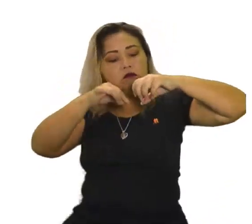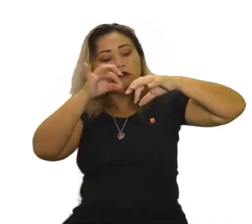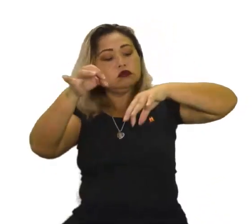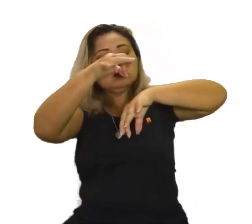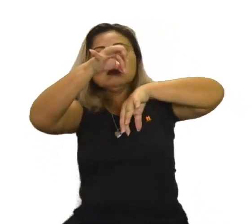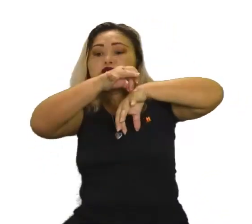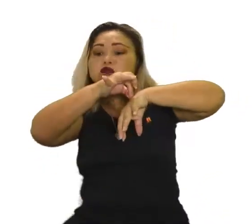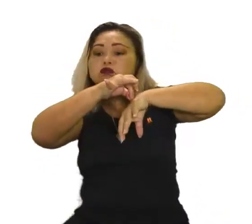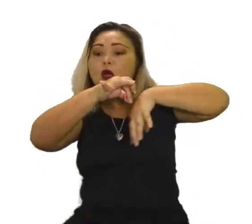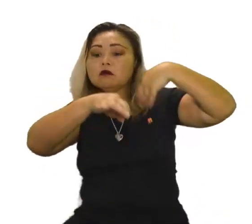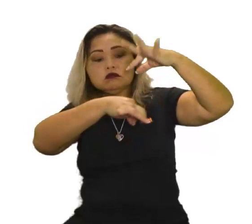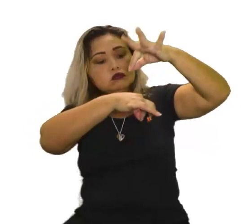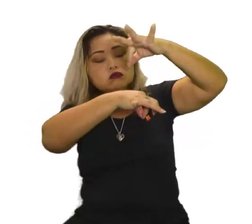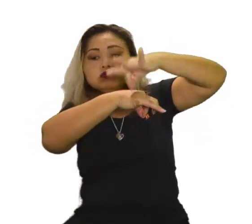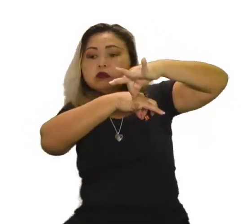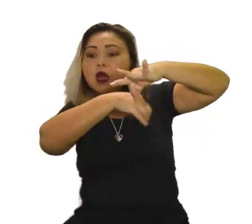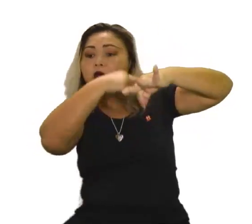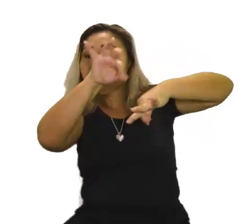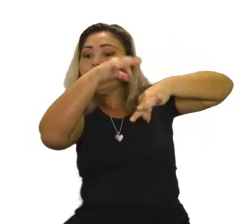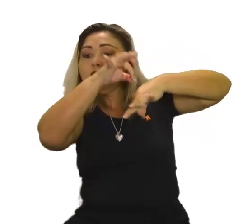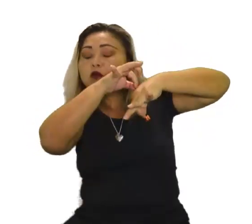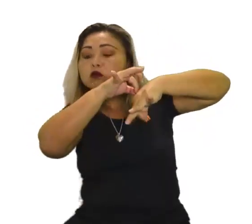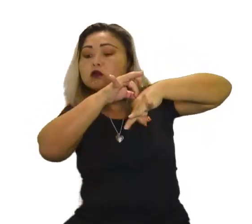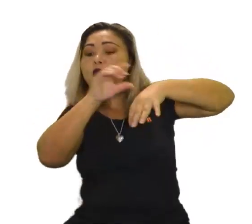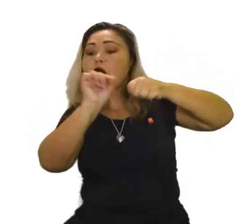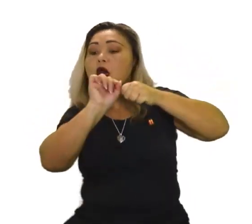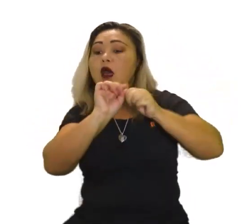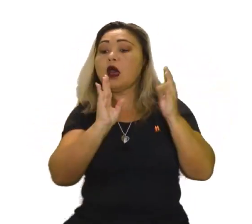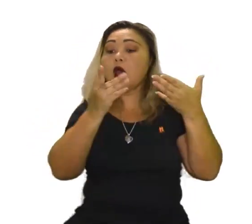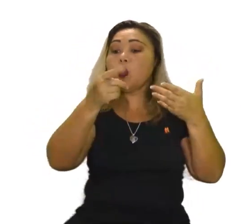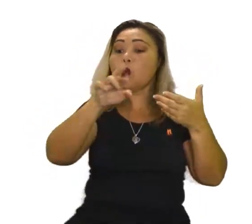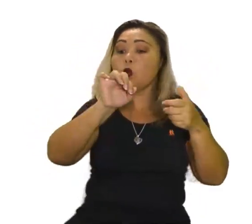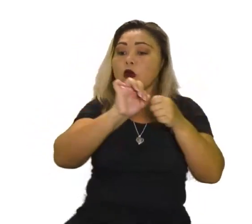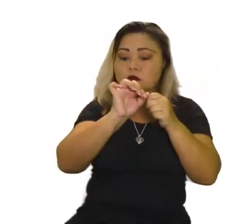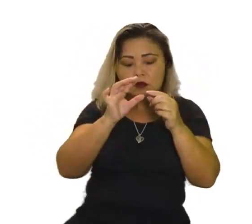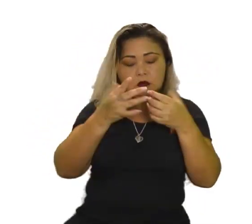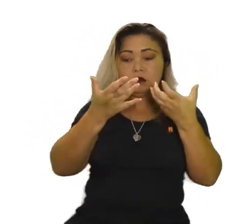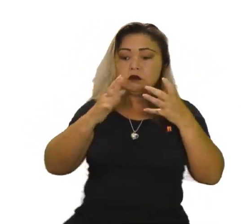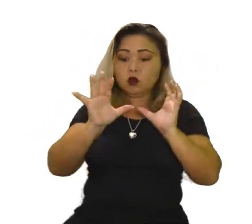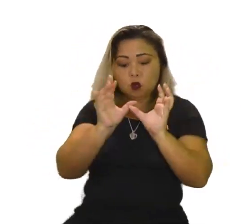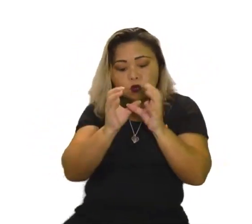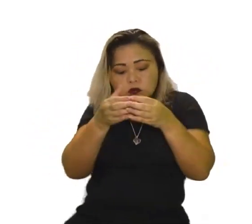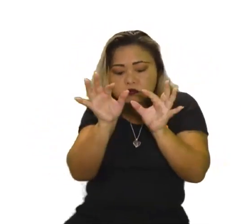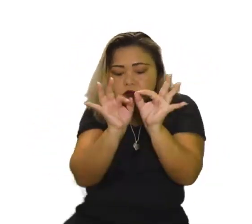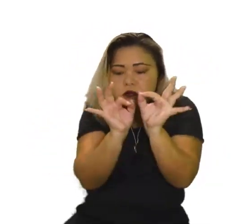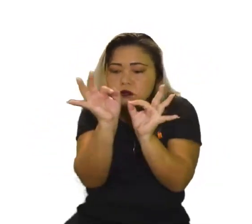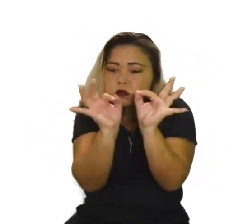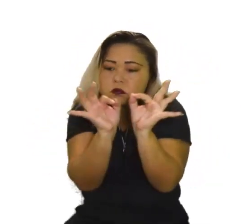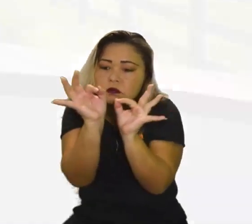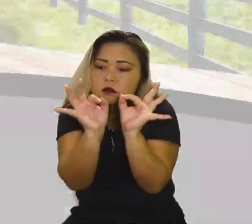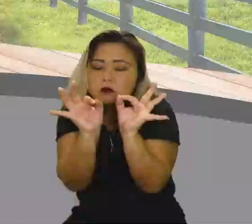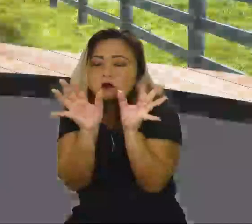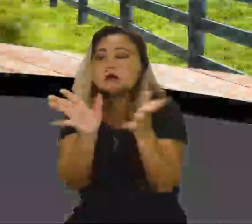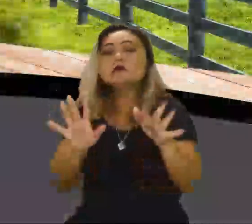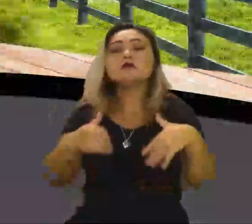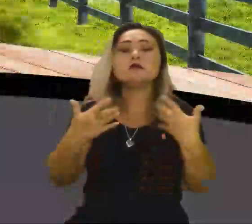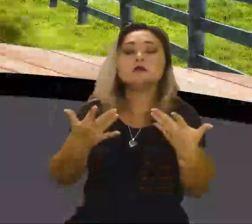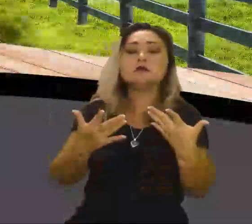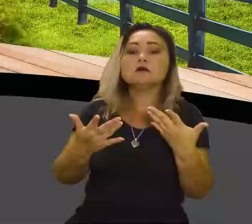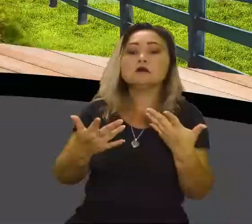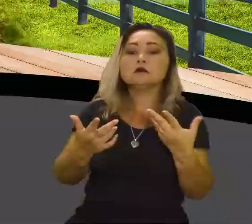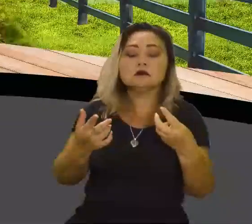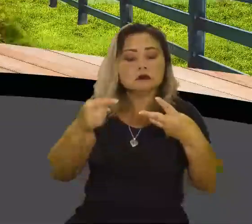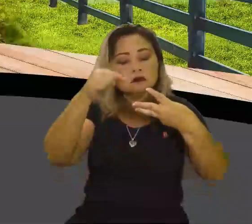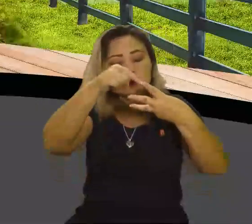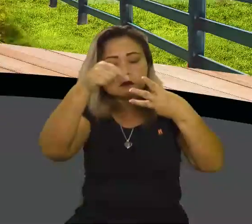fecundação. Ele não tem... Nós vamos ver que cada operária tem uma estrutura. Galerinha, se possível,